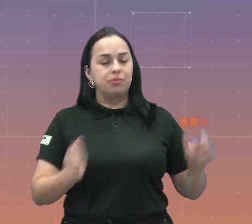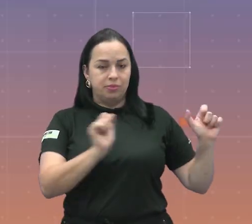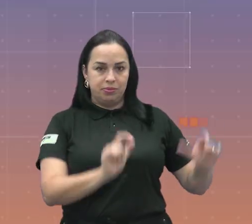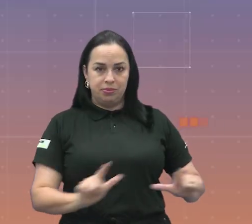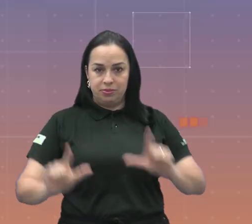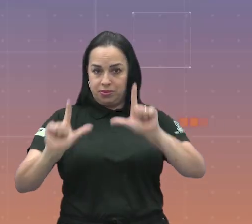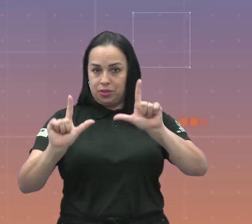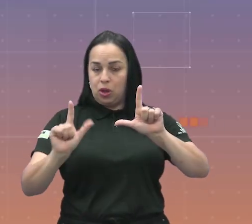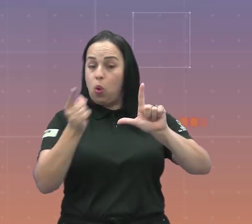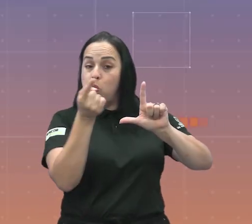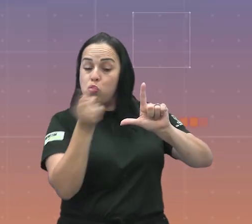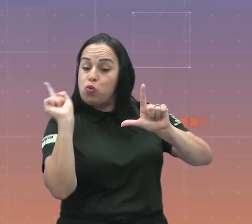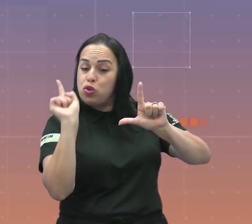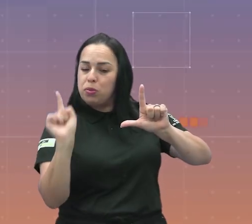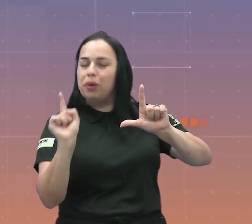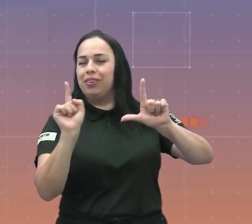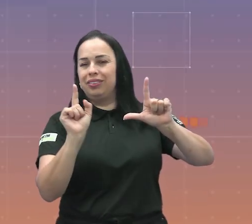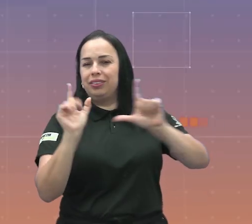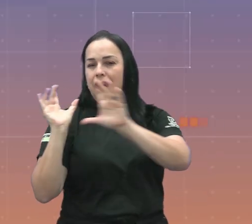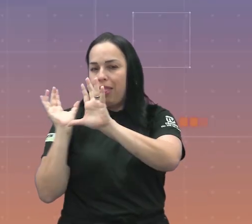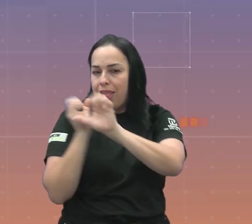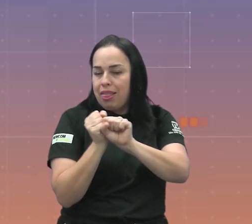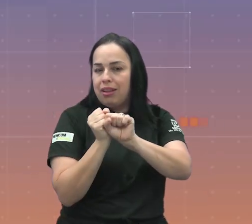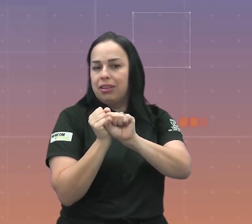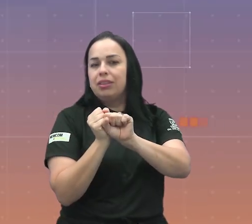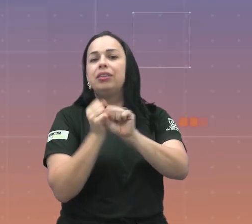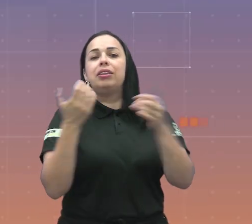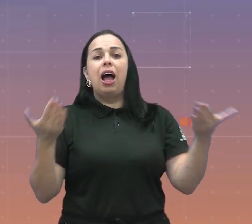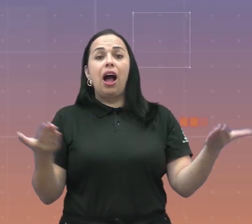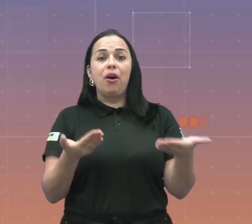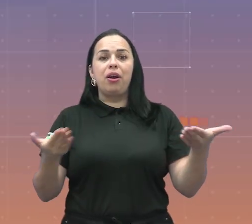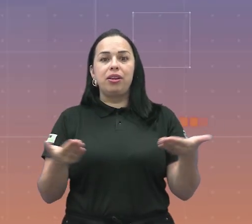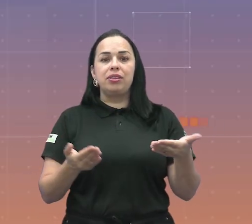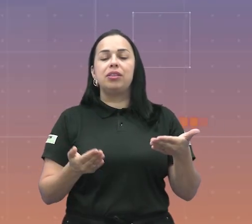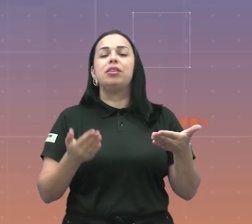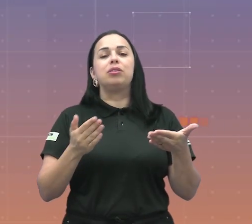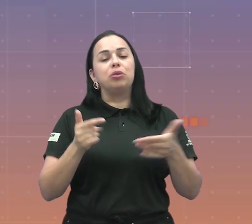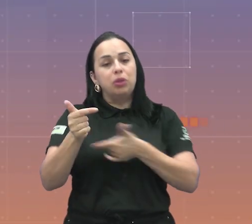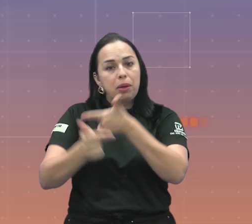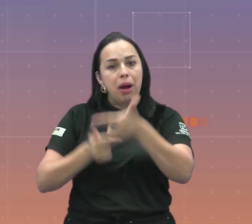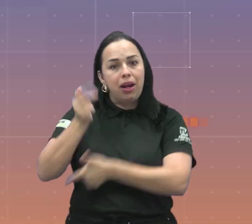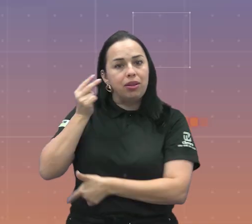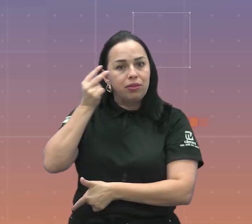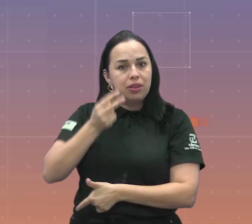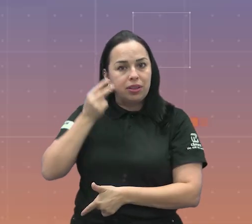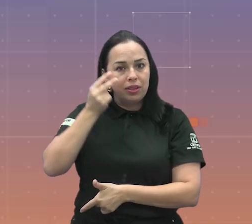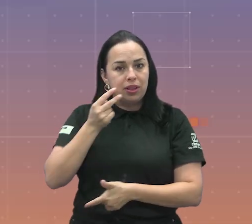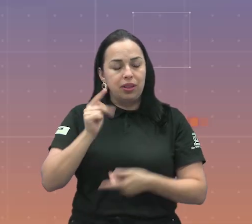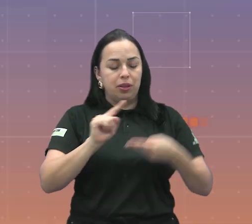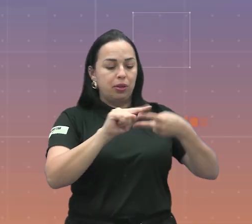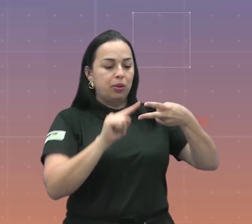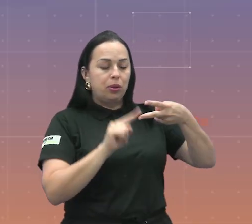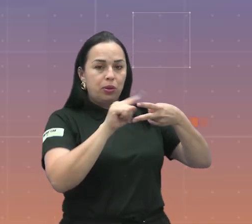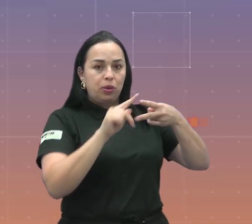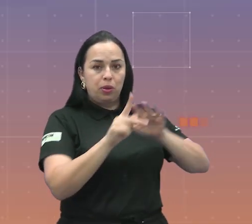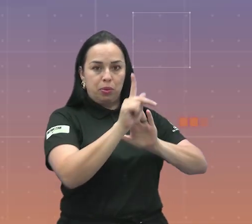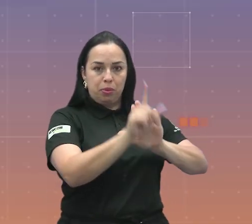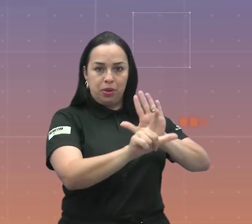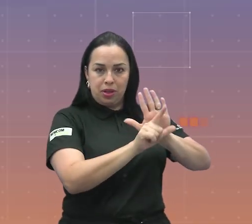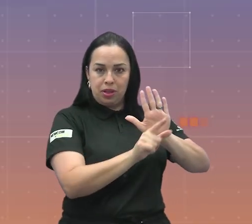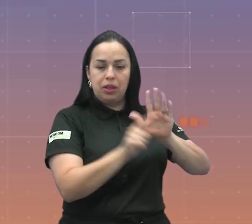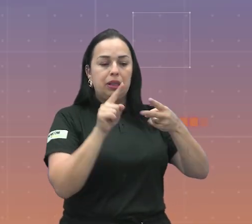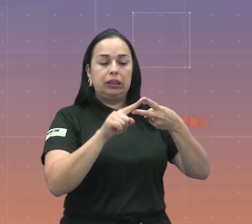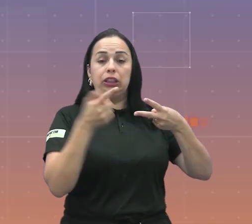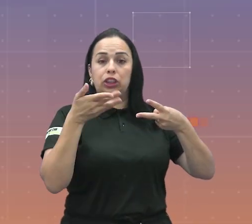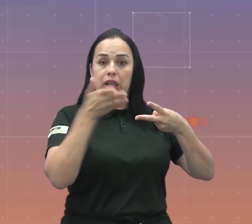De volta para o último bloco da nossa retrospectiva. Agora a gente fala dos trabalhos da Câmara. Os vereadores aprovaram um projeto